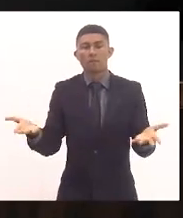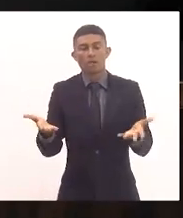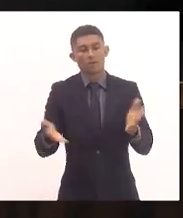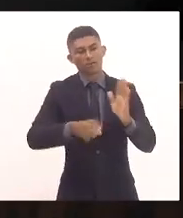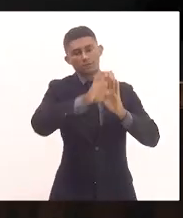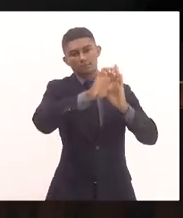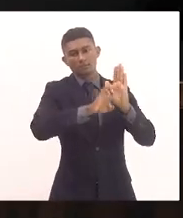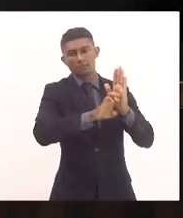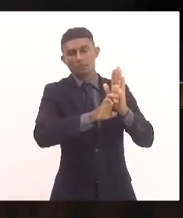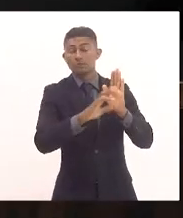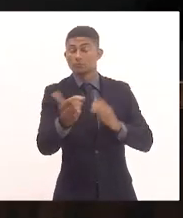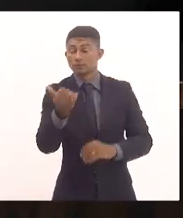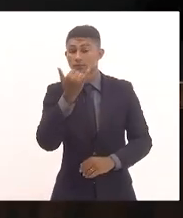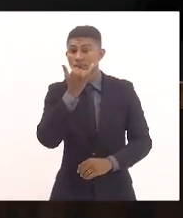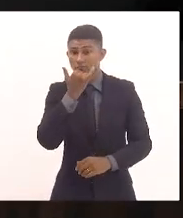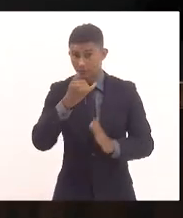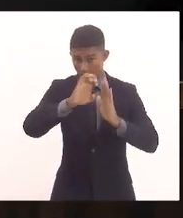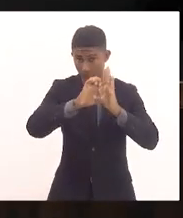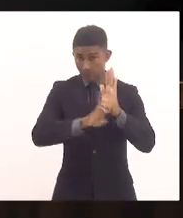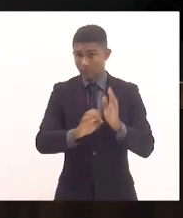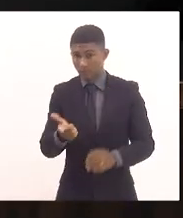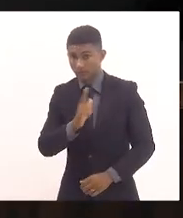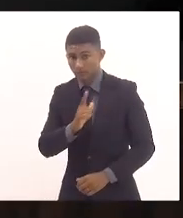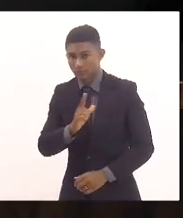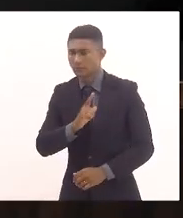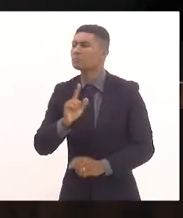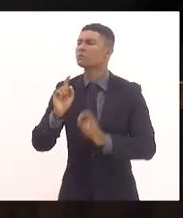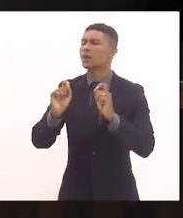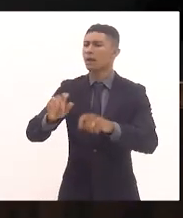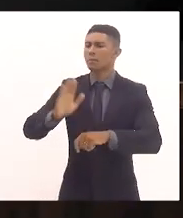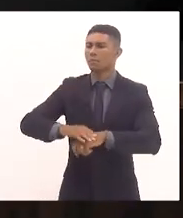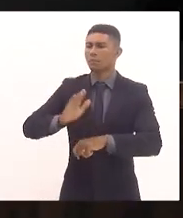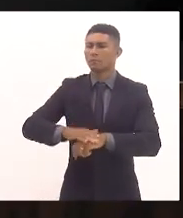emenda... Ah, perdão, tem uma emenda? De quem é a emenda?